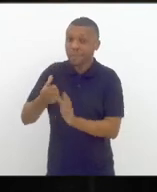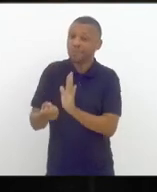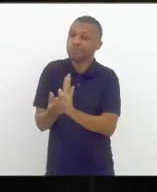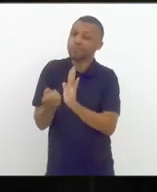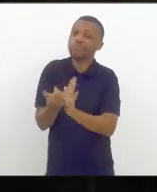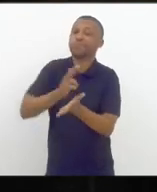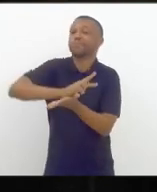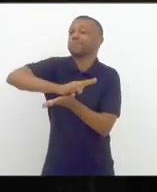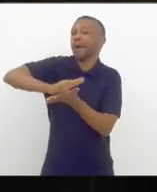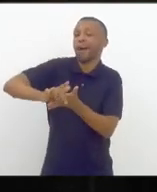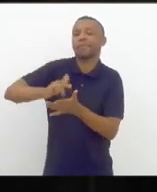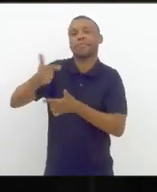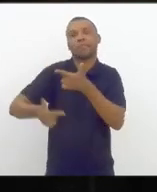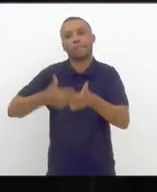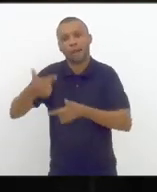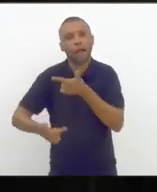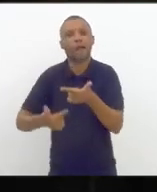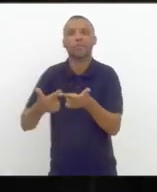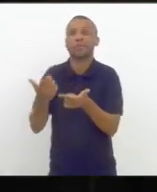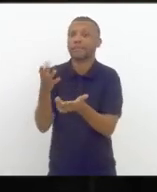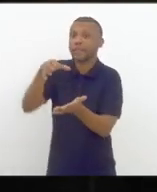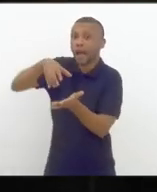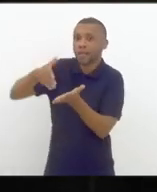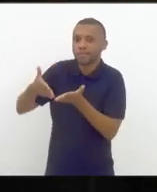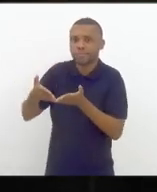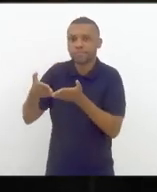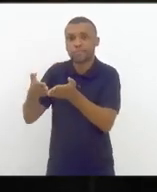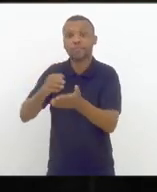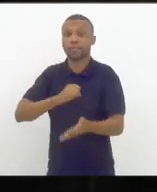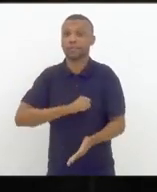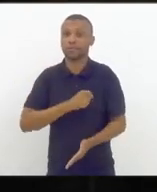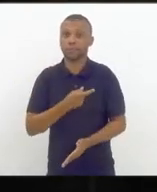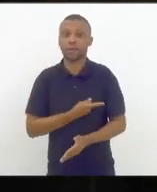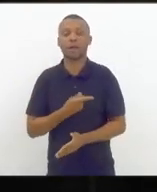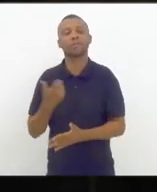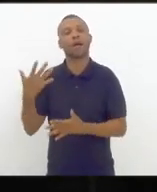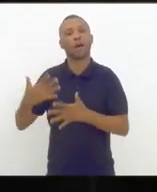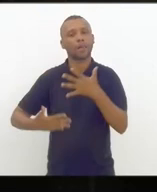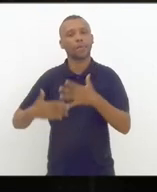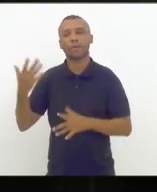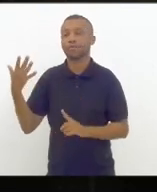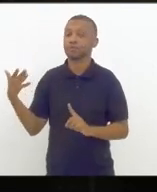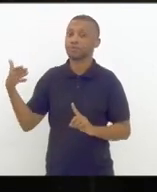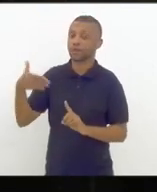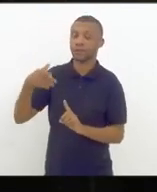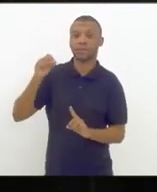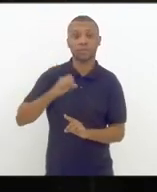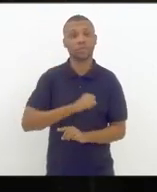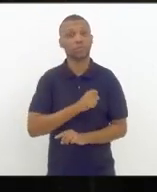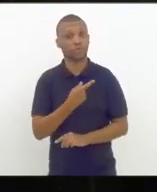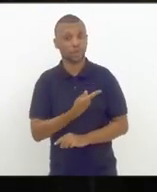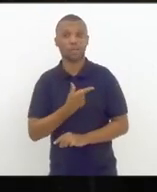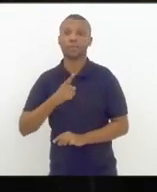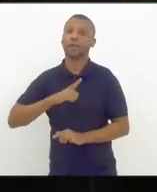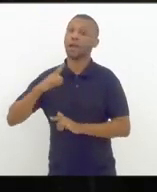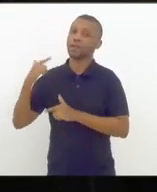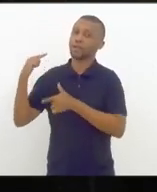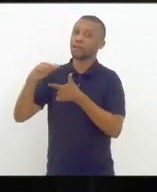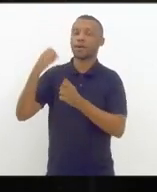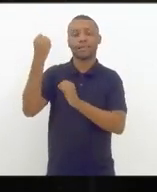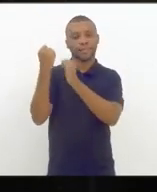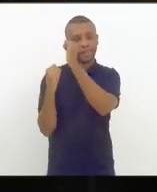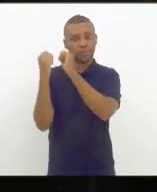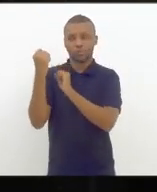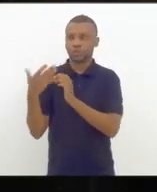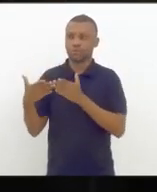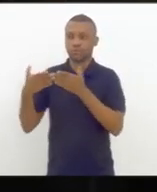empregos diretos e indiretos no setor naval e São Gonçalo se beneficiou diretamente disso que São Gonçalo é o município também tem tradição na indústria naval E